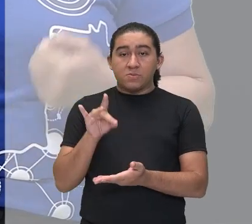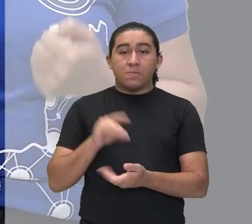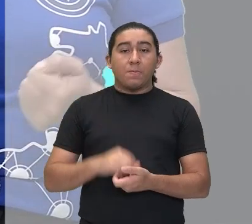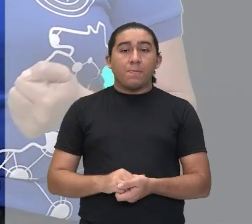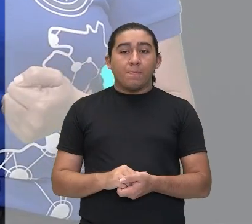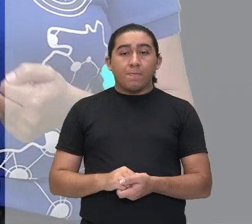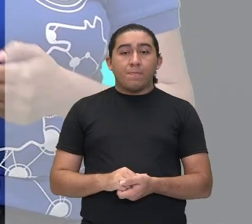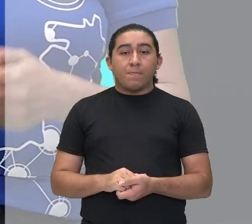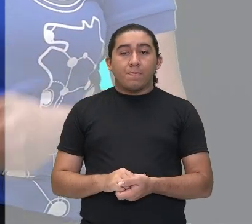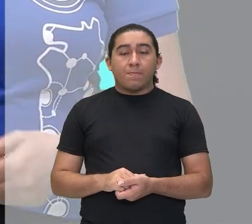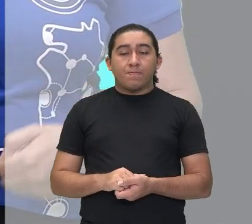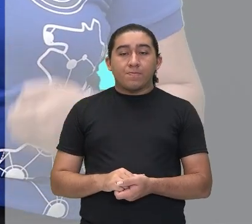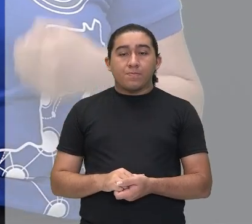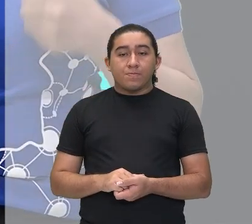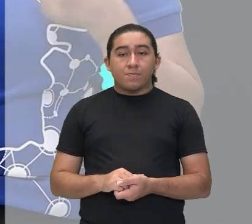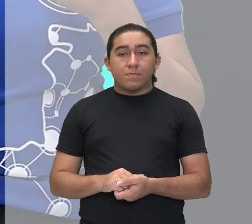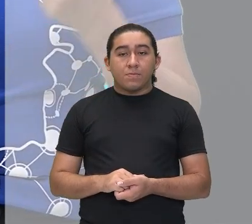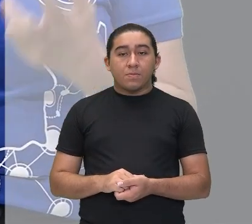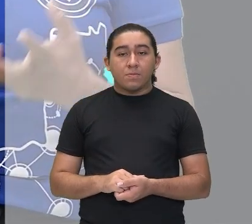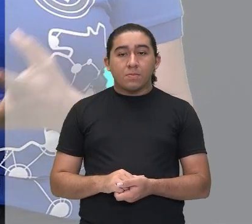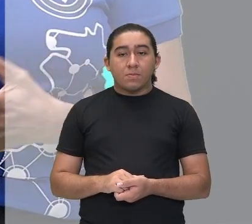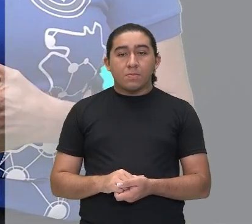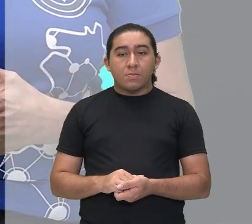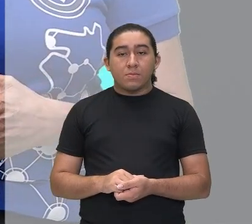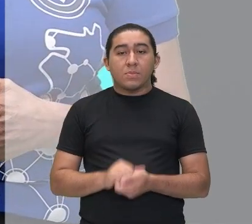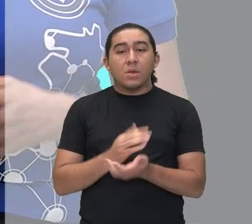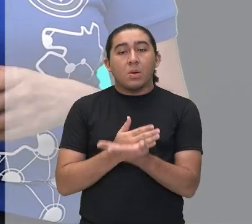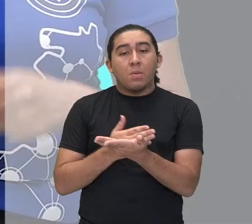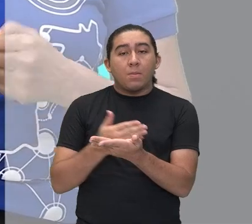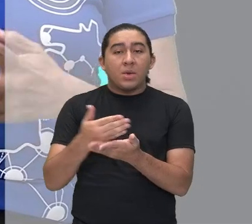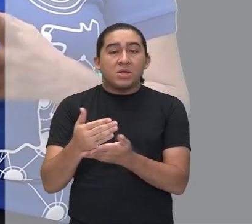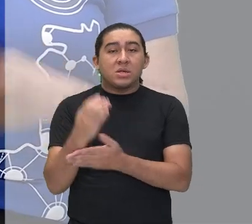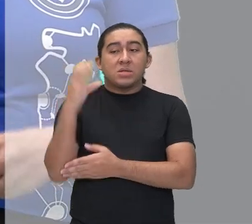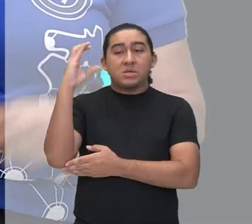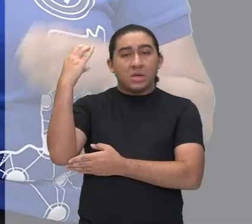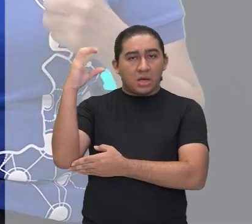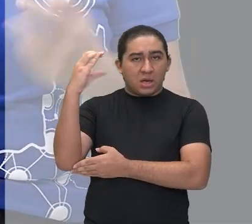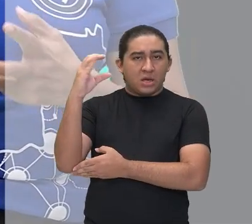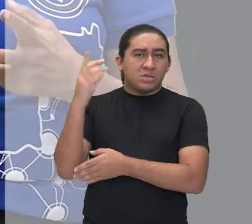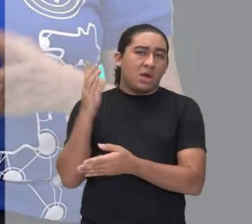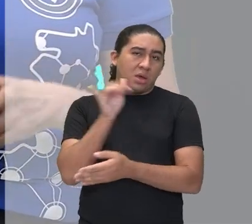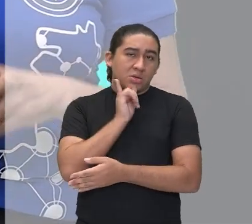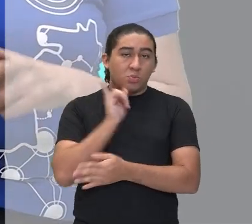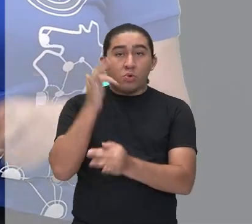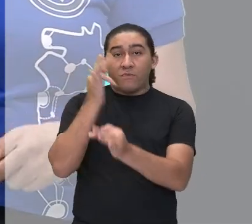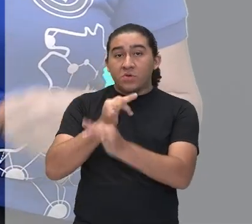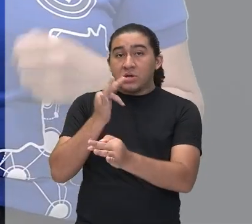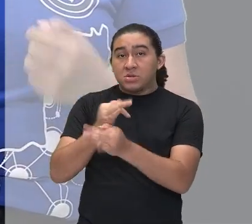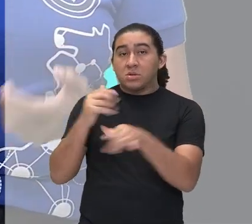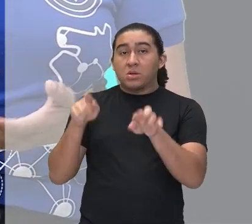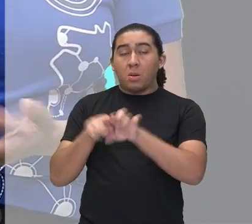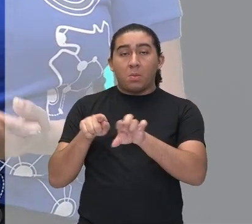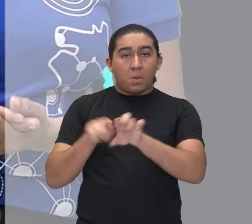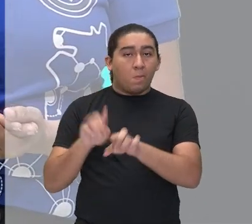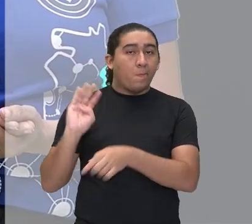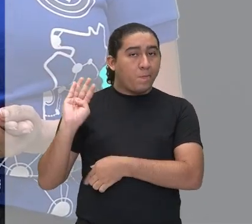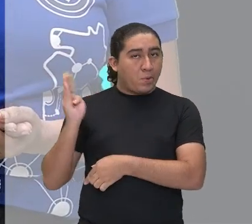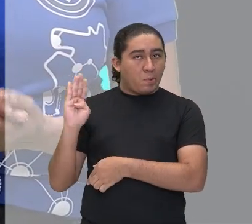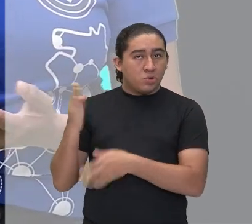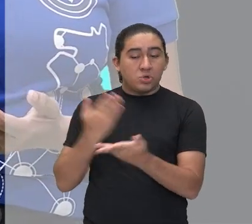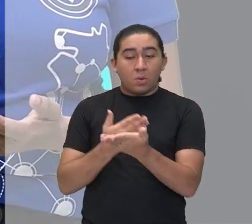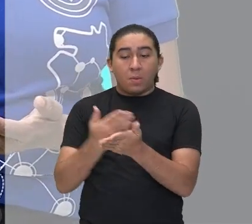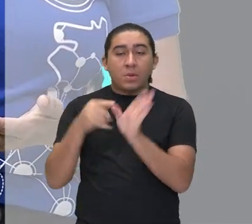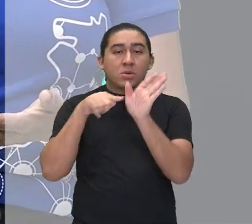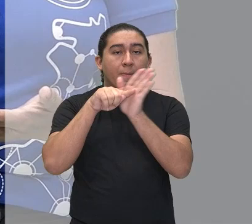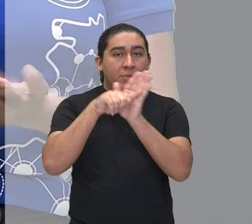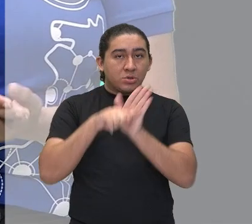eles começam com as ciências, como a física, a biologia, vão começar a pesquisar,